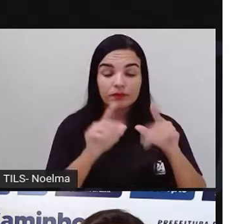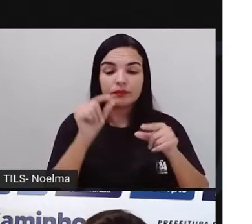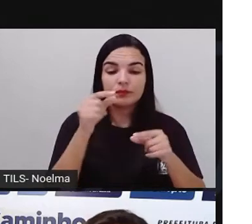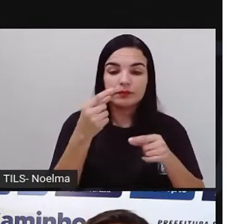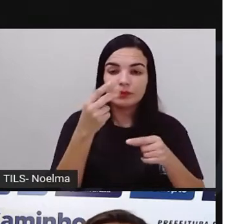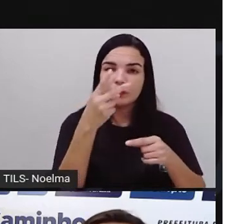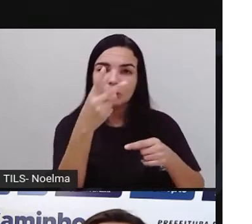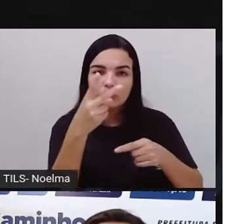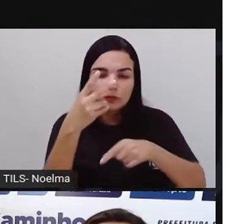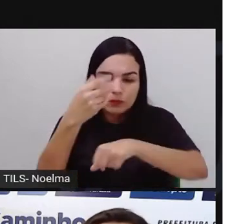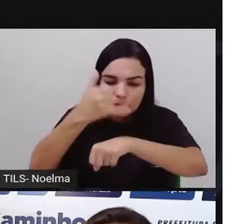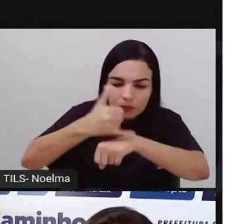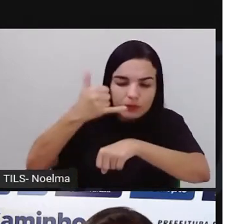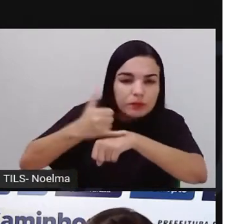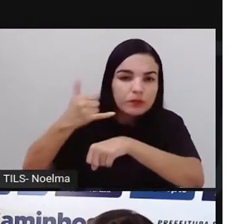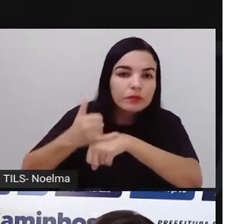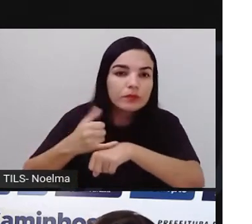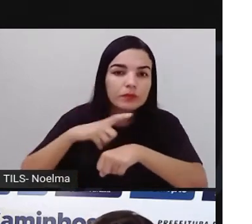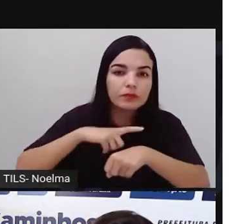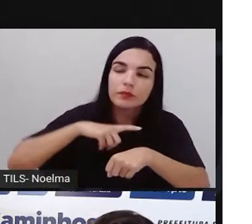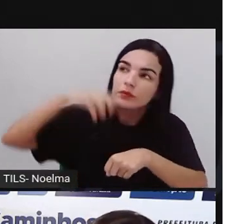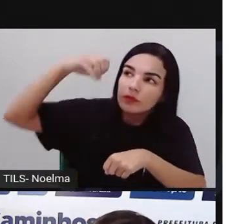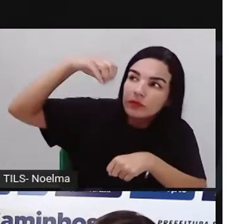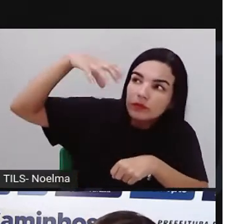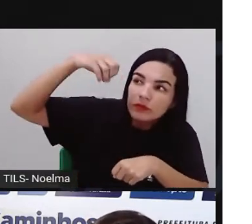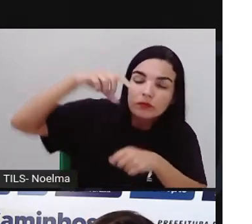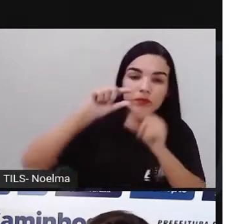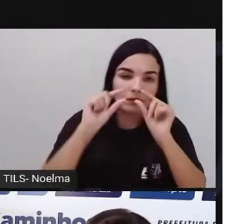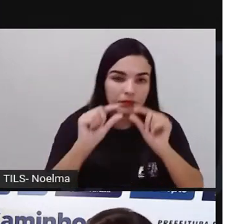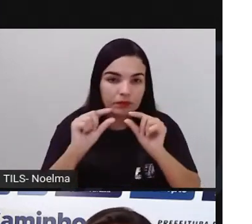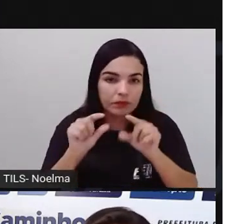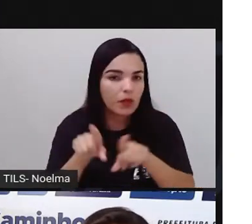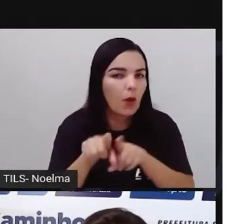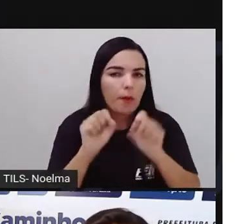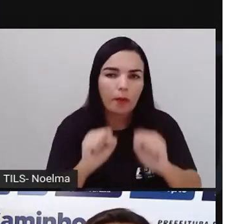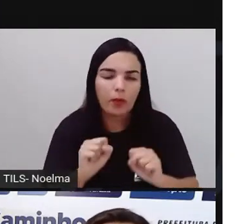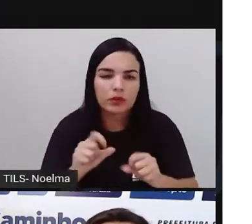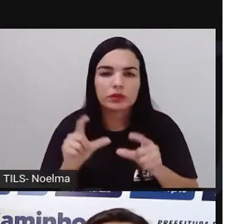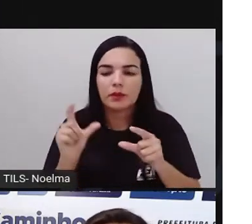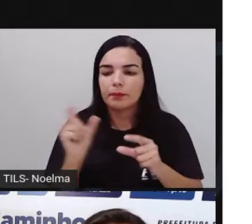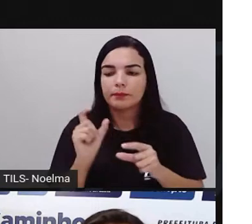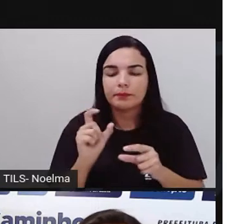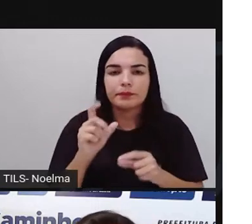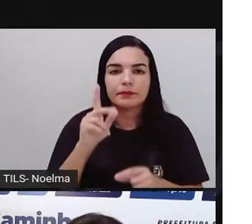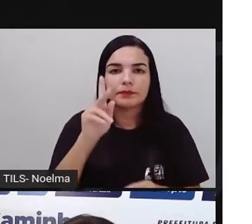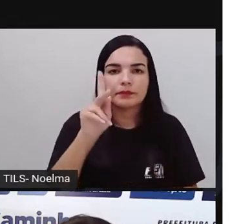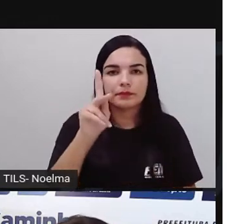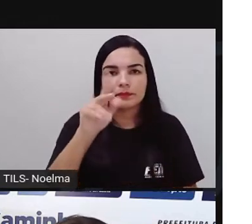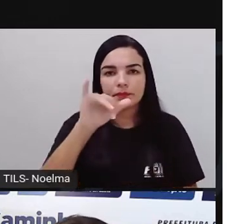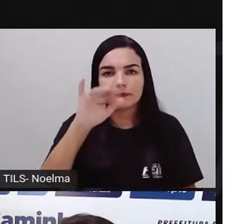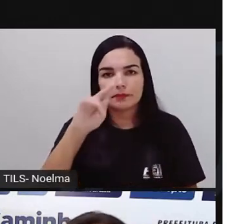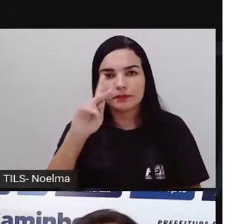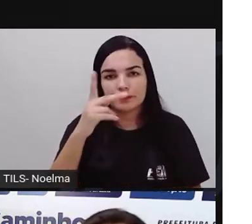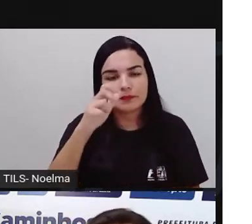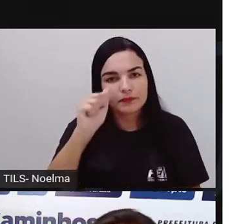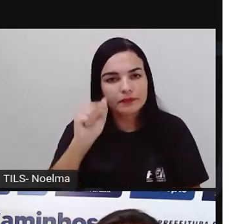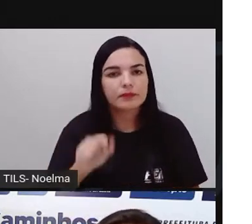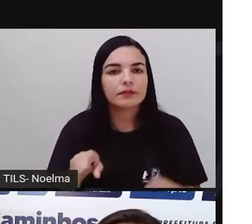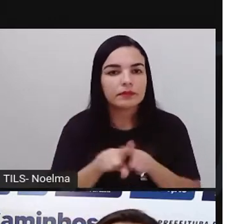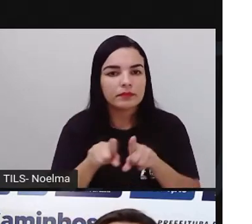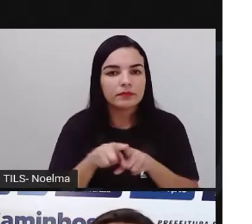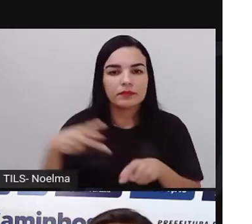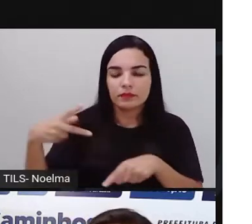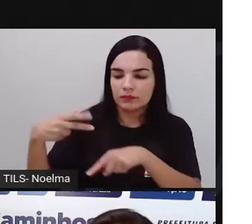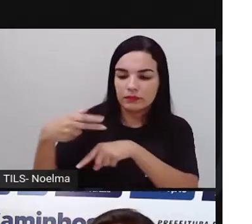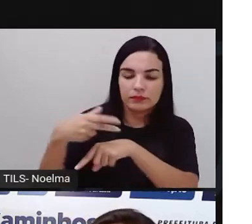de fio, uma lâmpada pequena, pilhas comum, um pedaço de isopor,